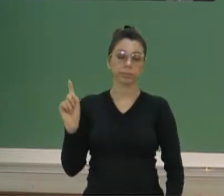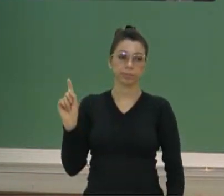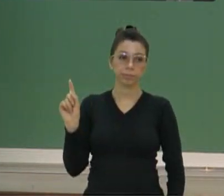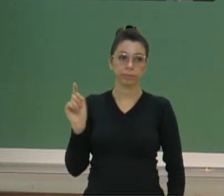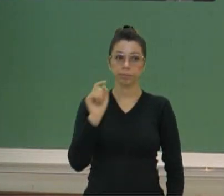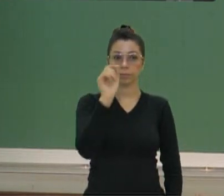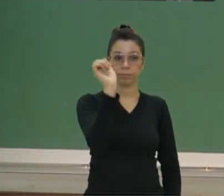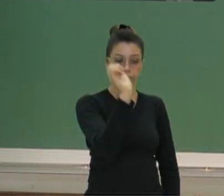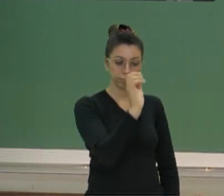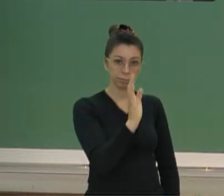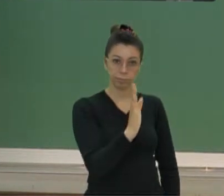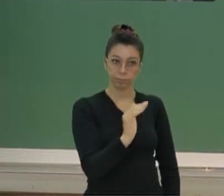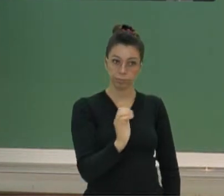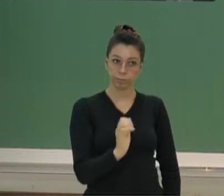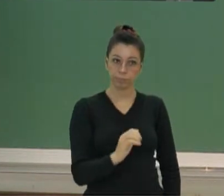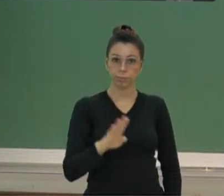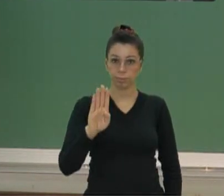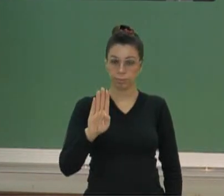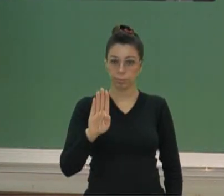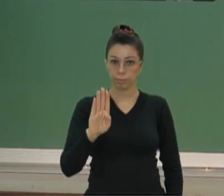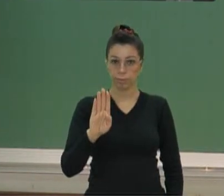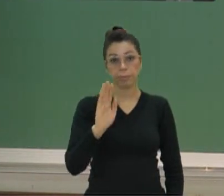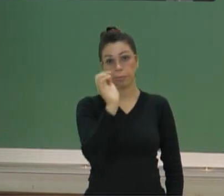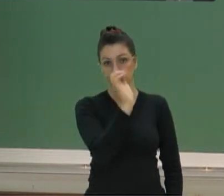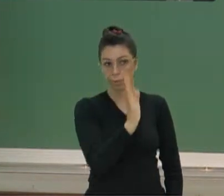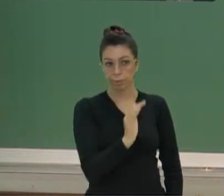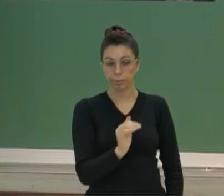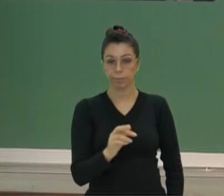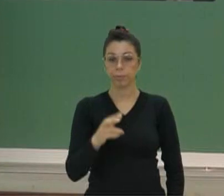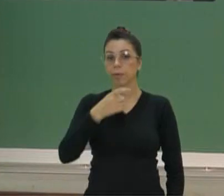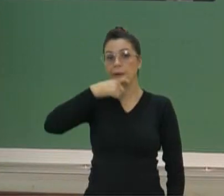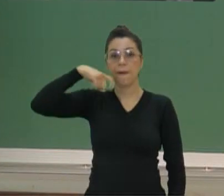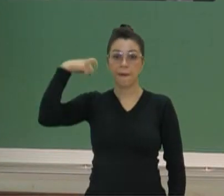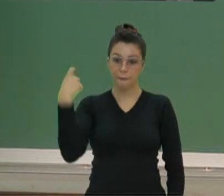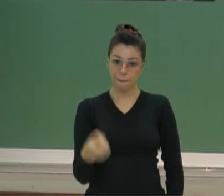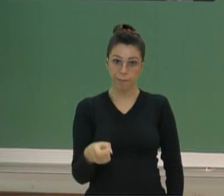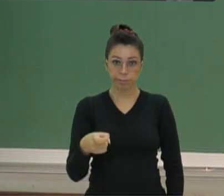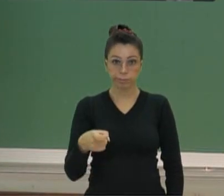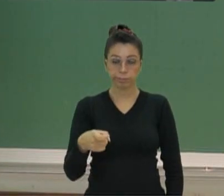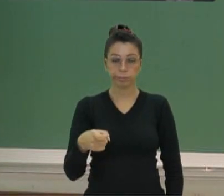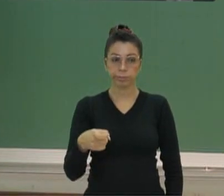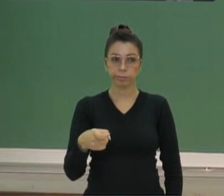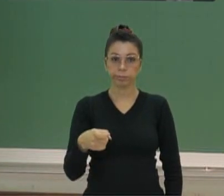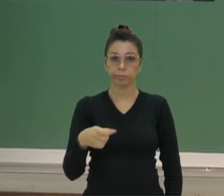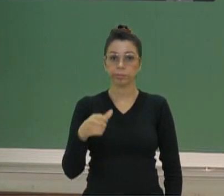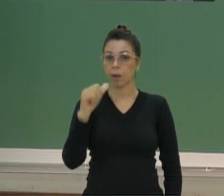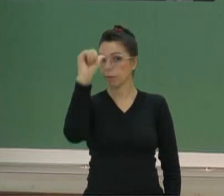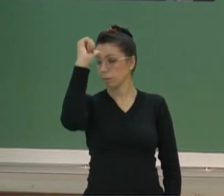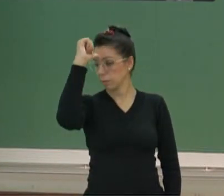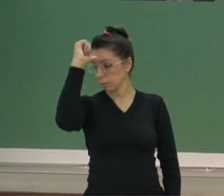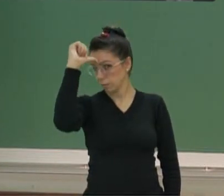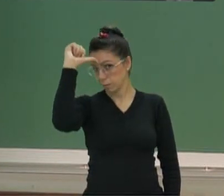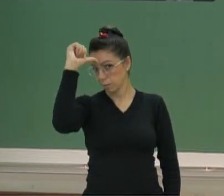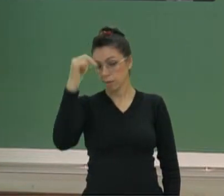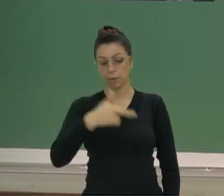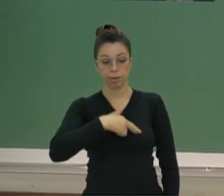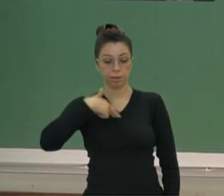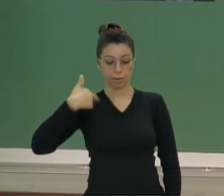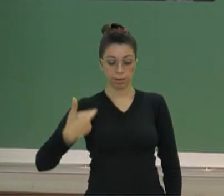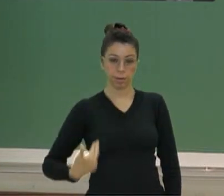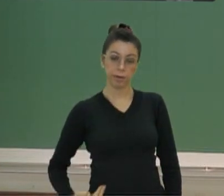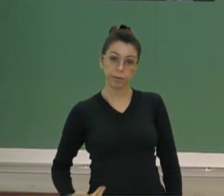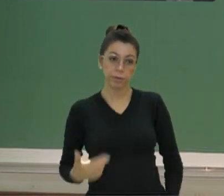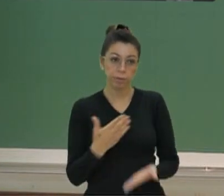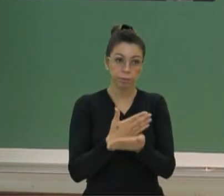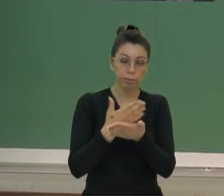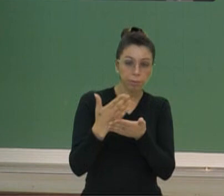o Brasil, BRICS, a Rússia, a Índia e a China